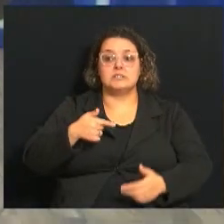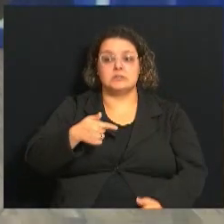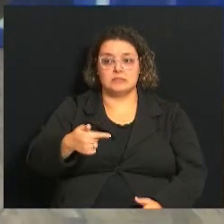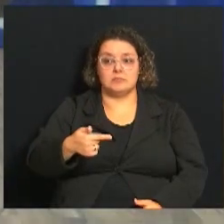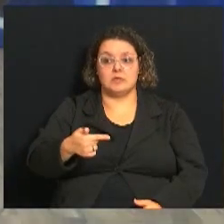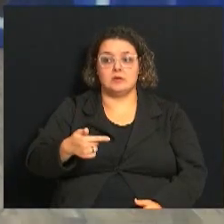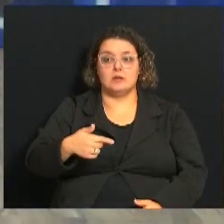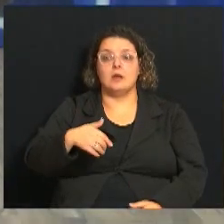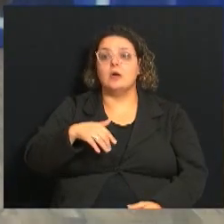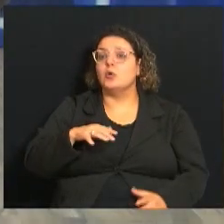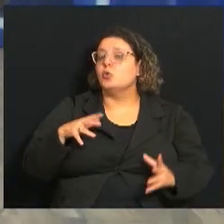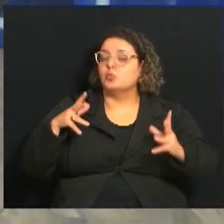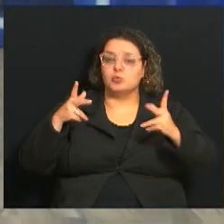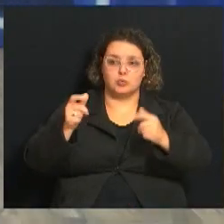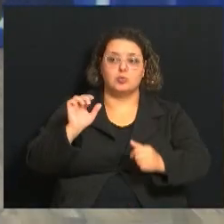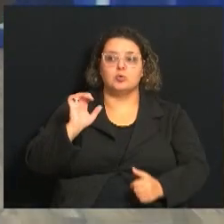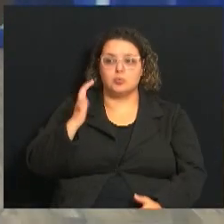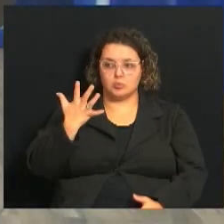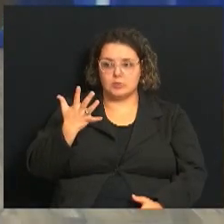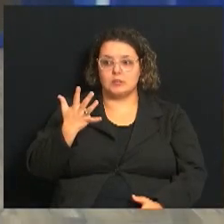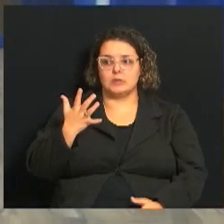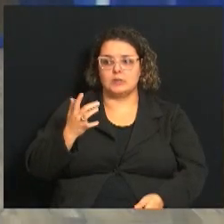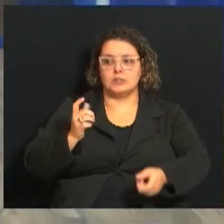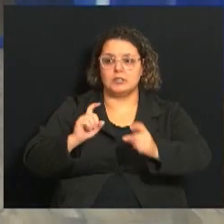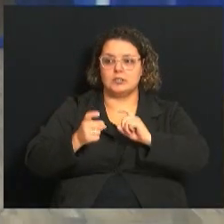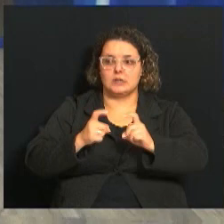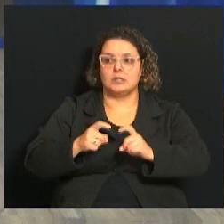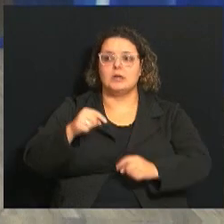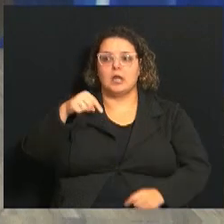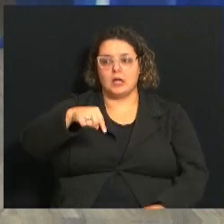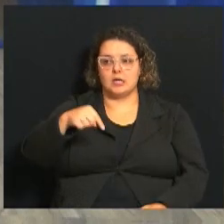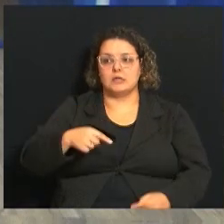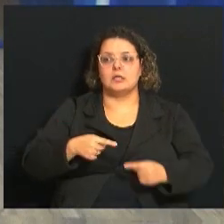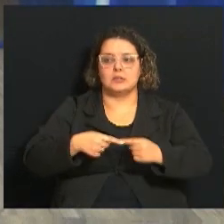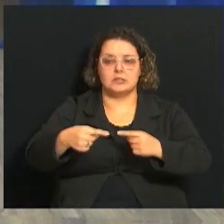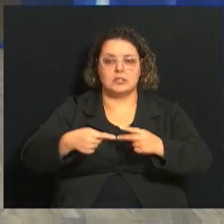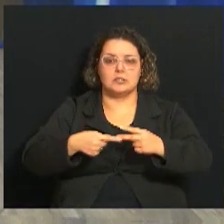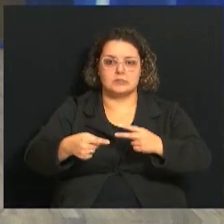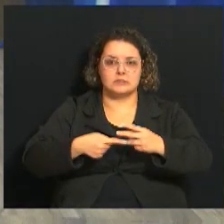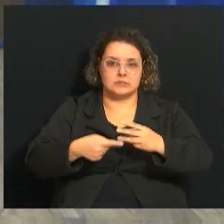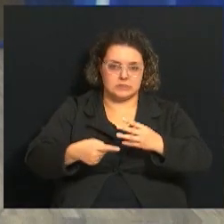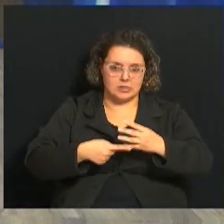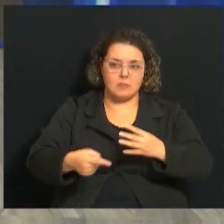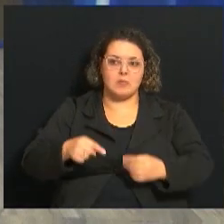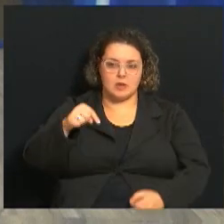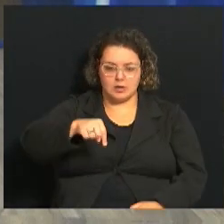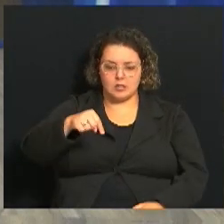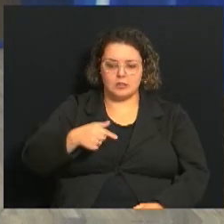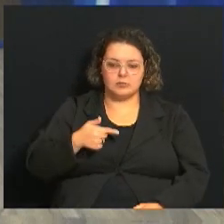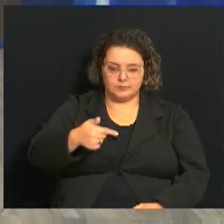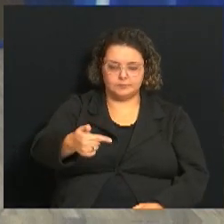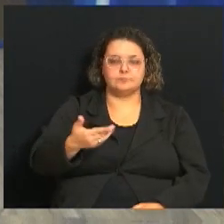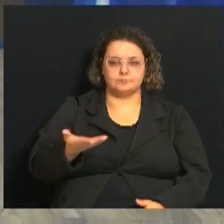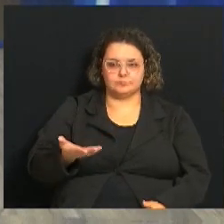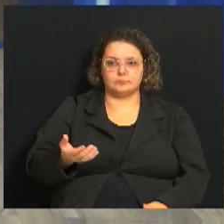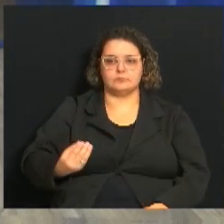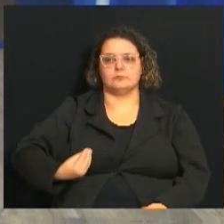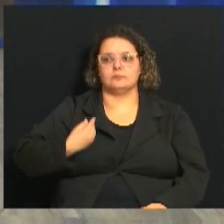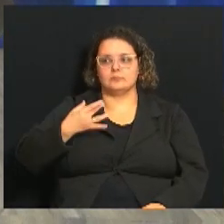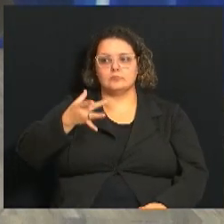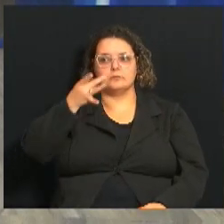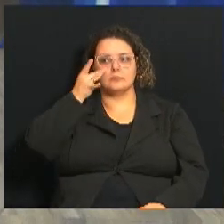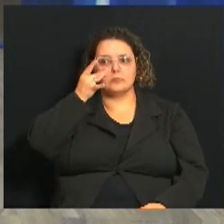traz tudo o que aconteceu nas reuniões ainda desta semana e, claro, com transmissão ao vivo sempre